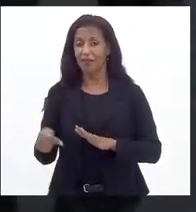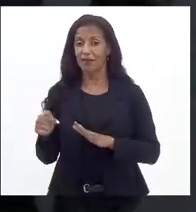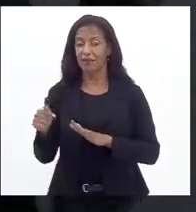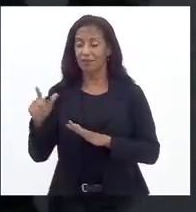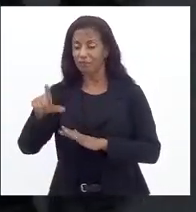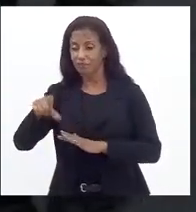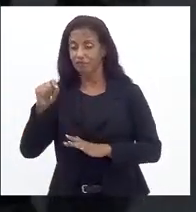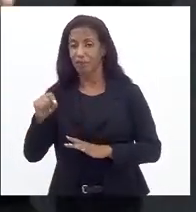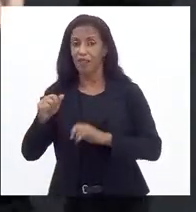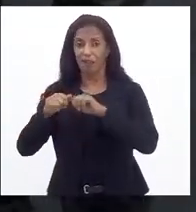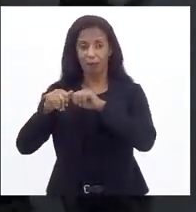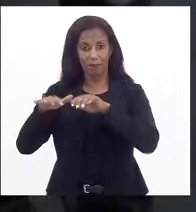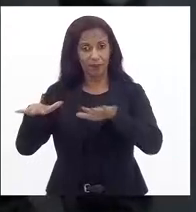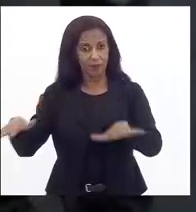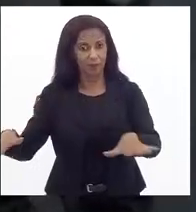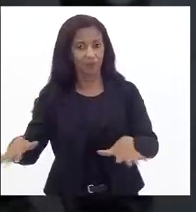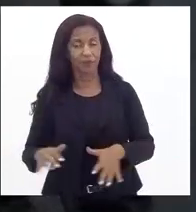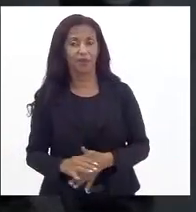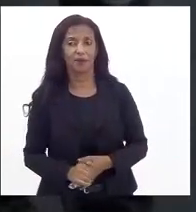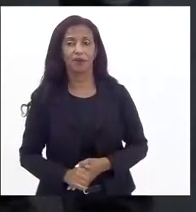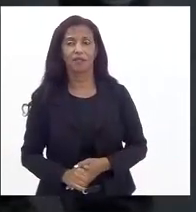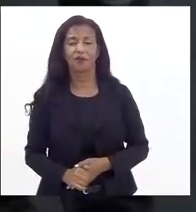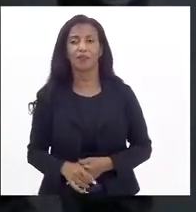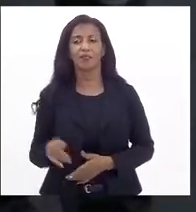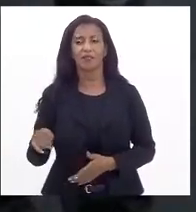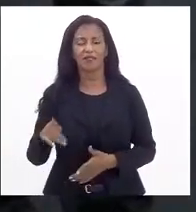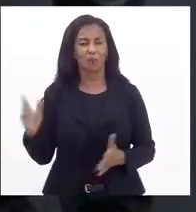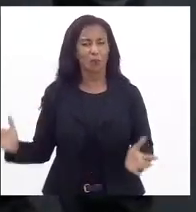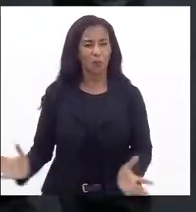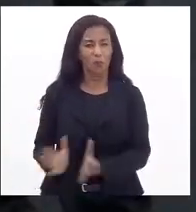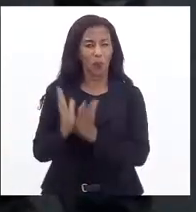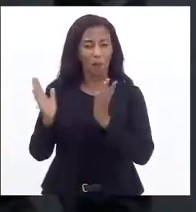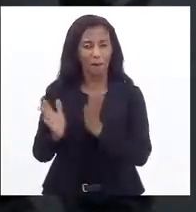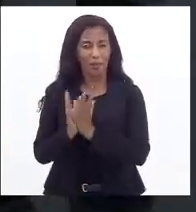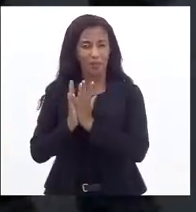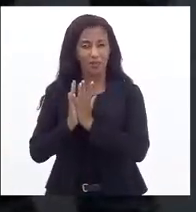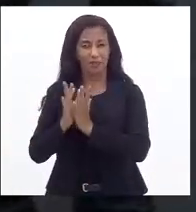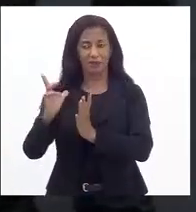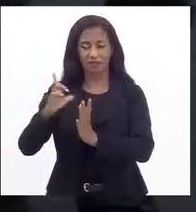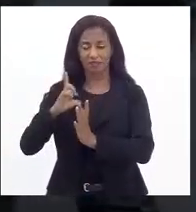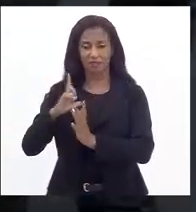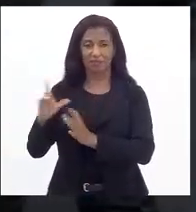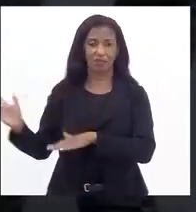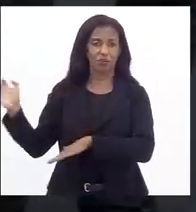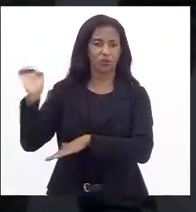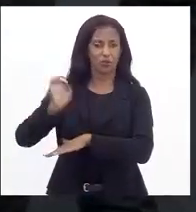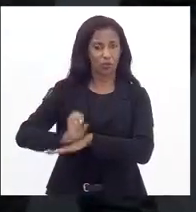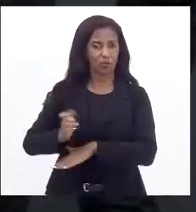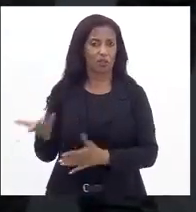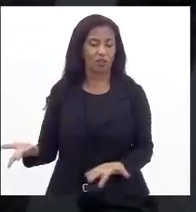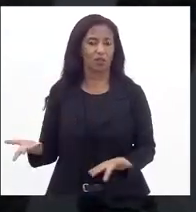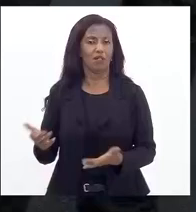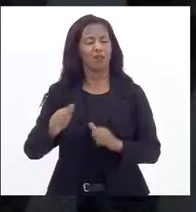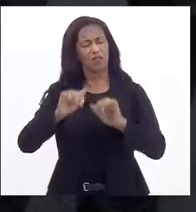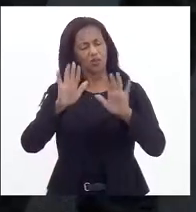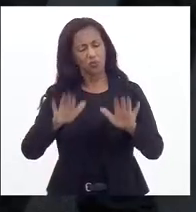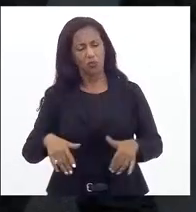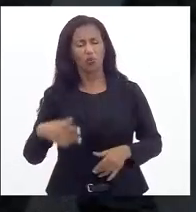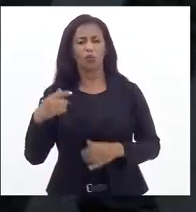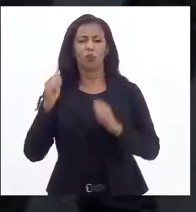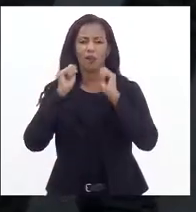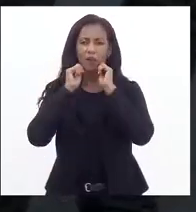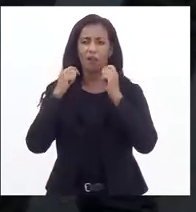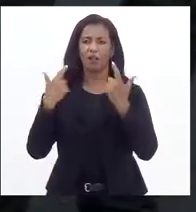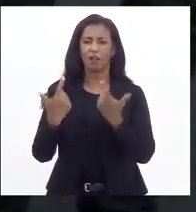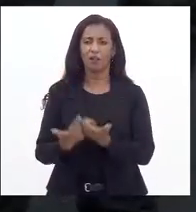excepcionalidade da pandemia dessa miséria que se a graça o seu do nosso Estado fez muito bem o